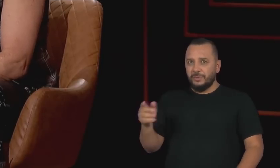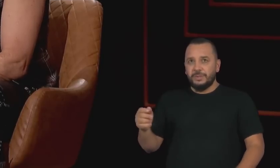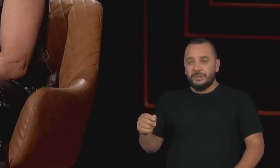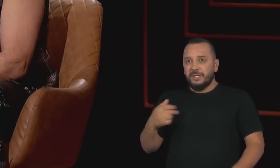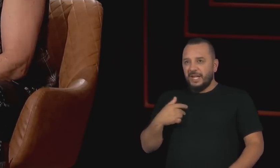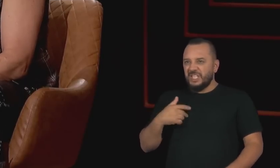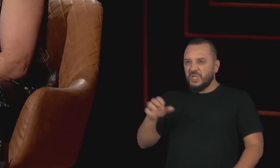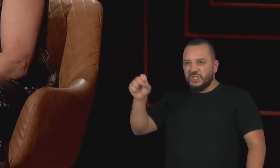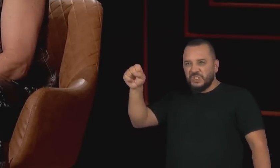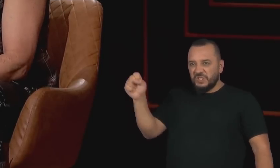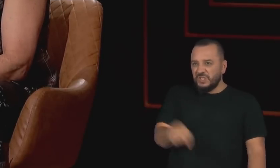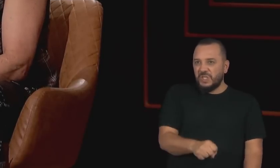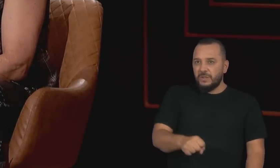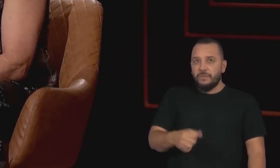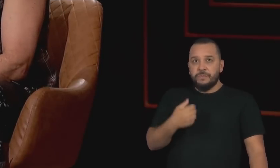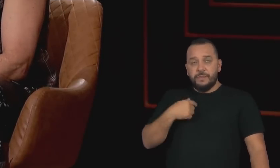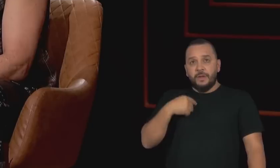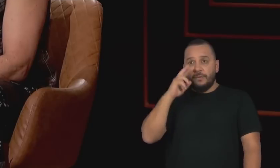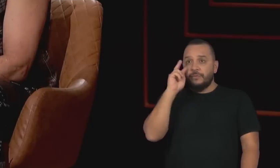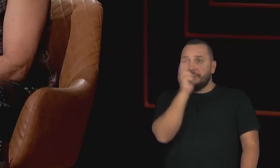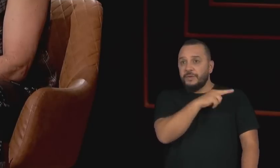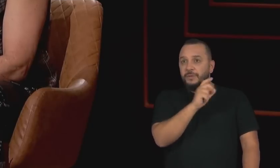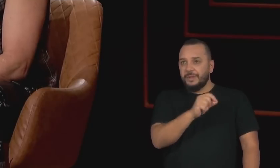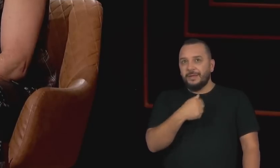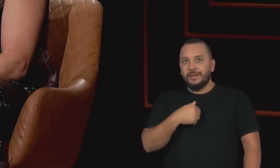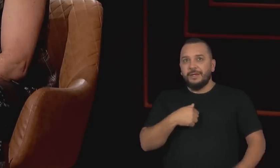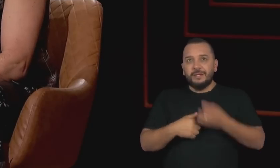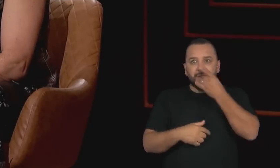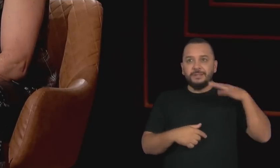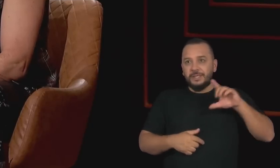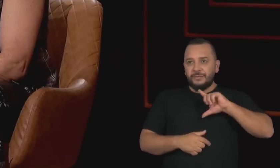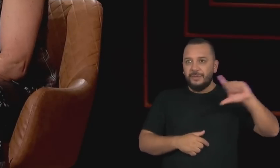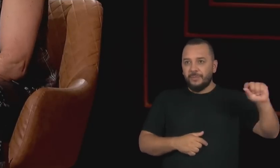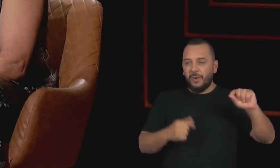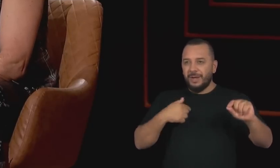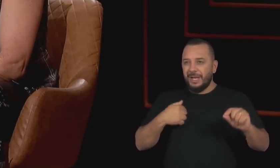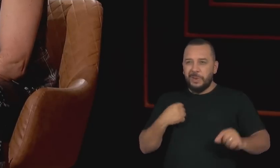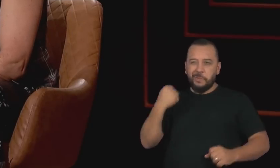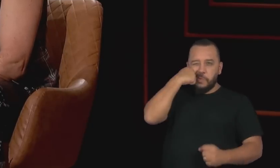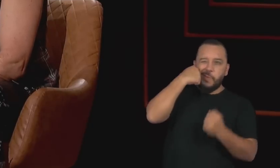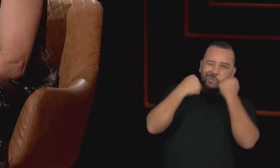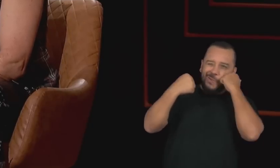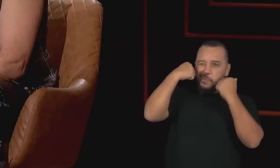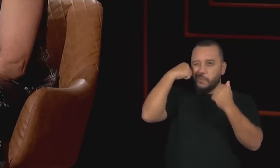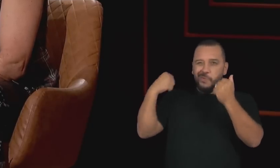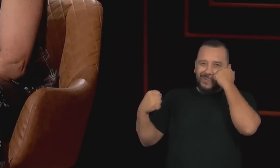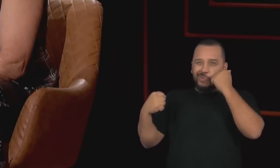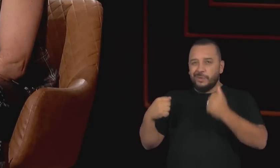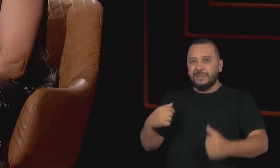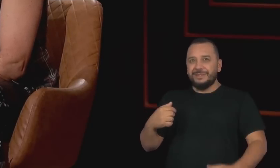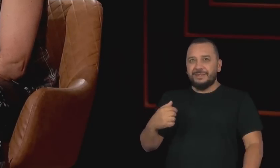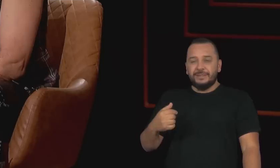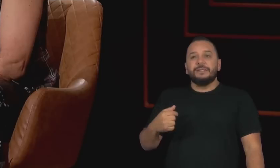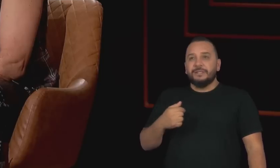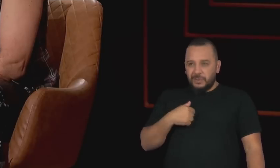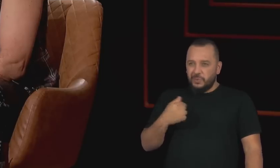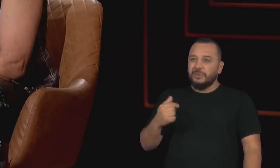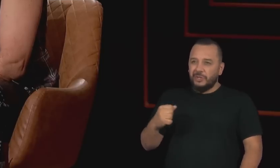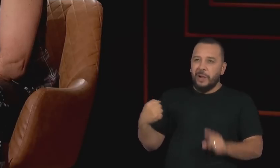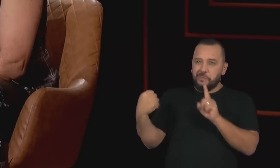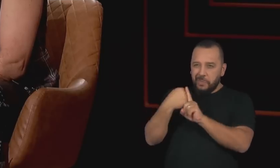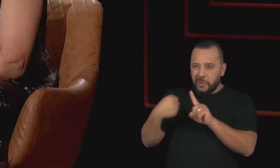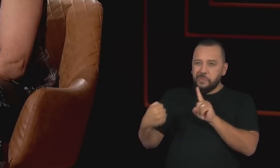quando eu rasguei, eu olhei para trás, a torcida do Santos já tinha entrado. Ele arrebentou minha cara. Aí eu falei, pô, beleza. Não, arrebentou